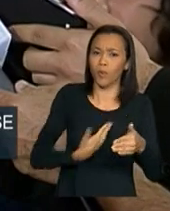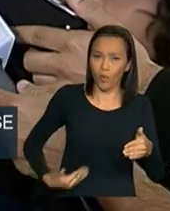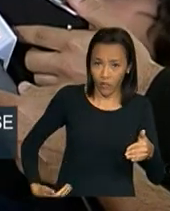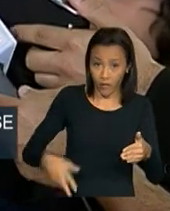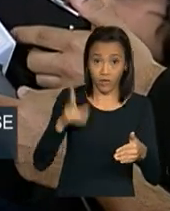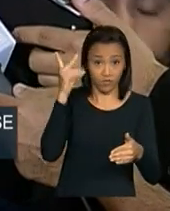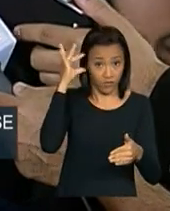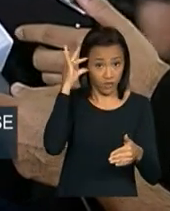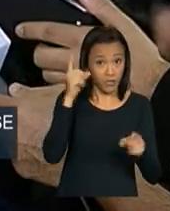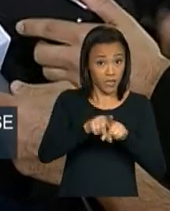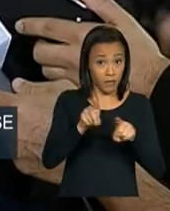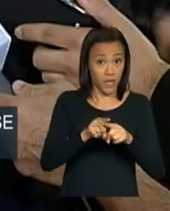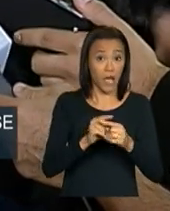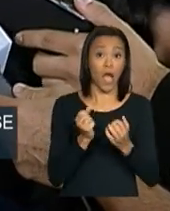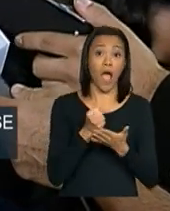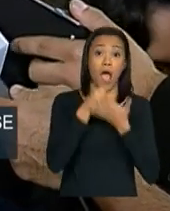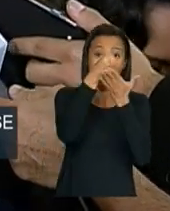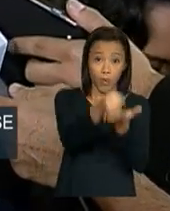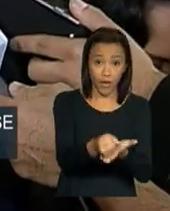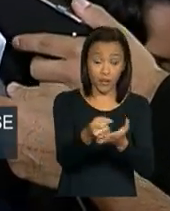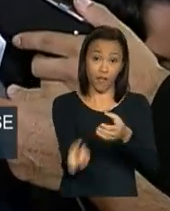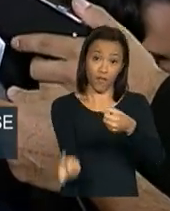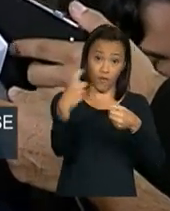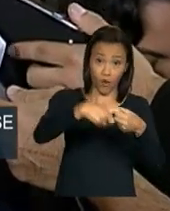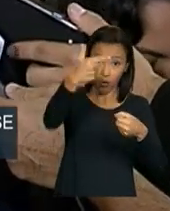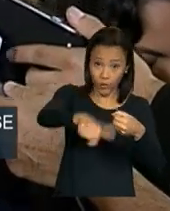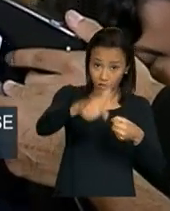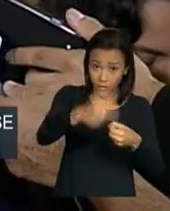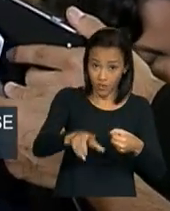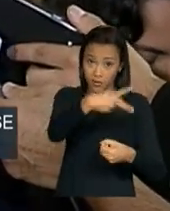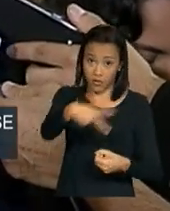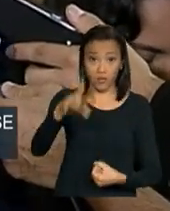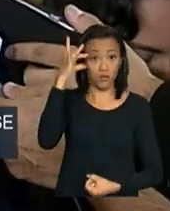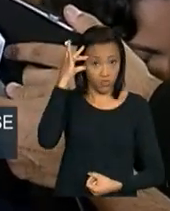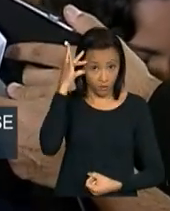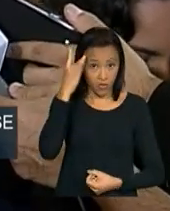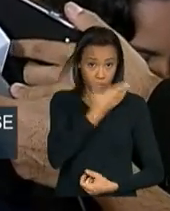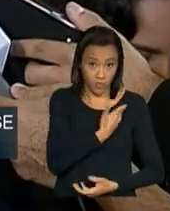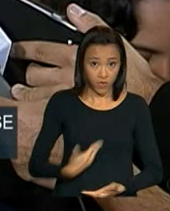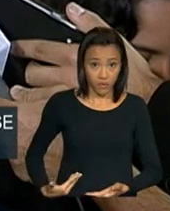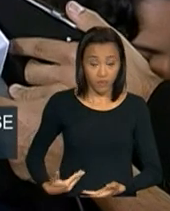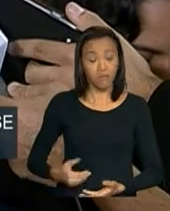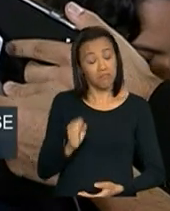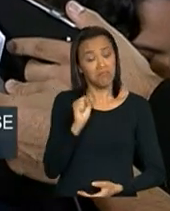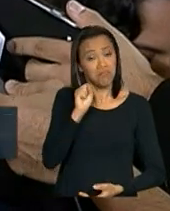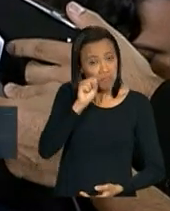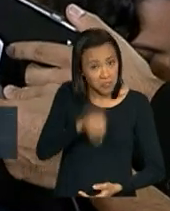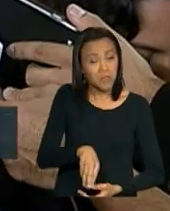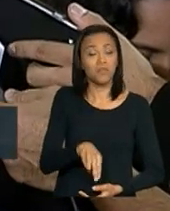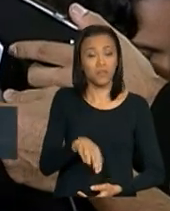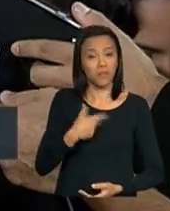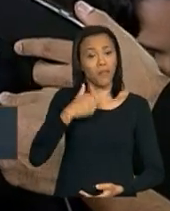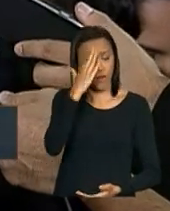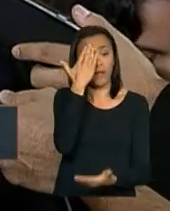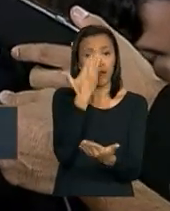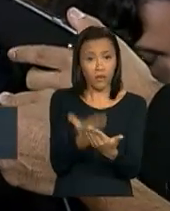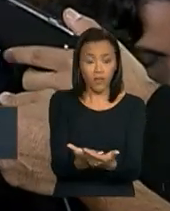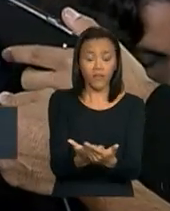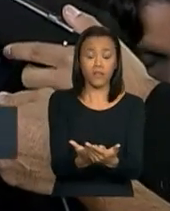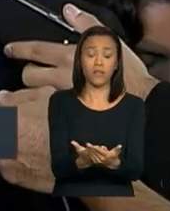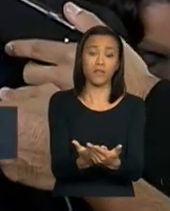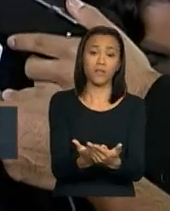apoiá-la à reeleição? Não, eu creio que sim. Até creio que sim, na medida